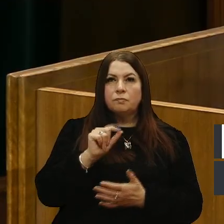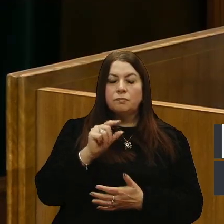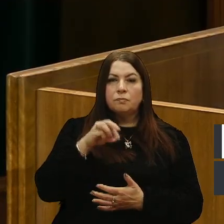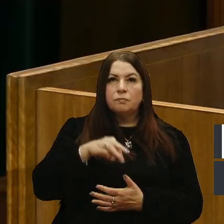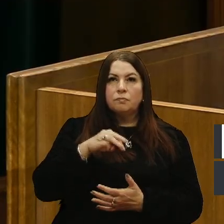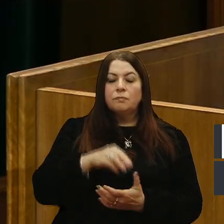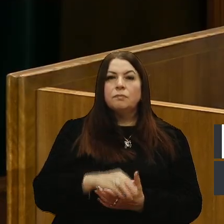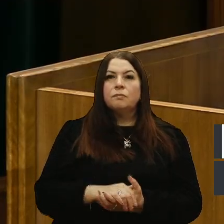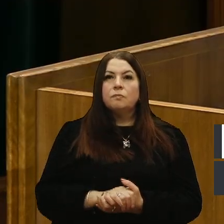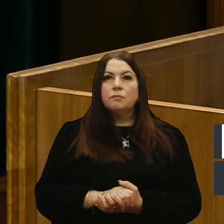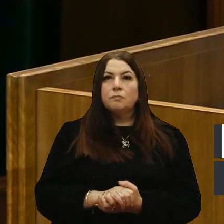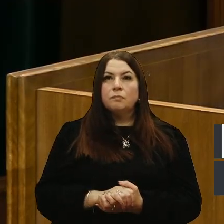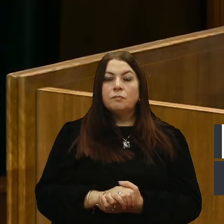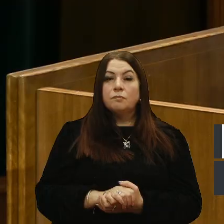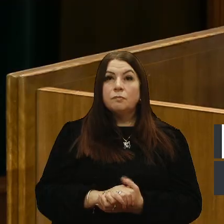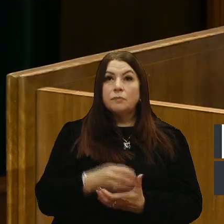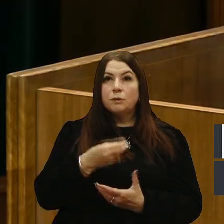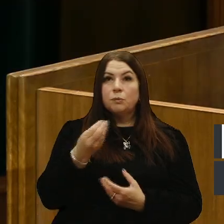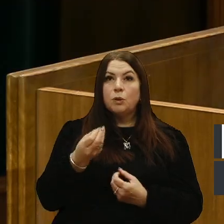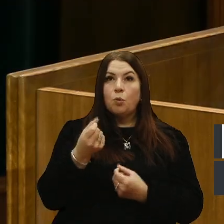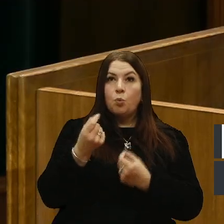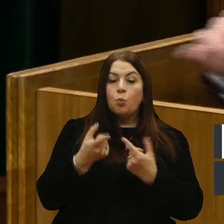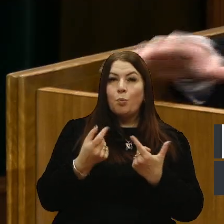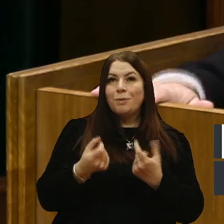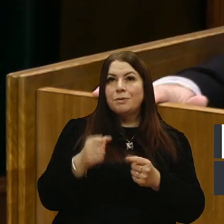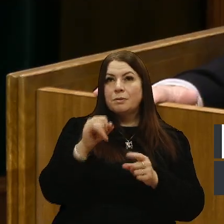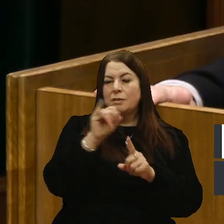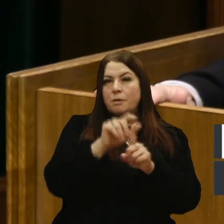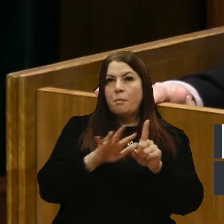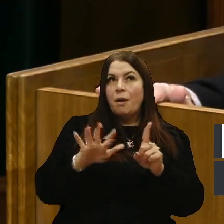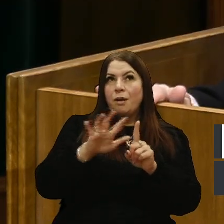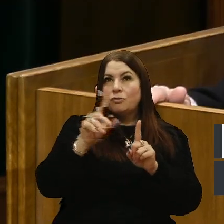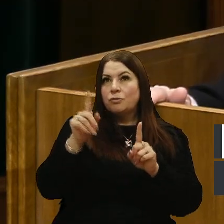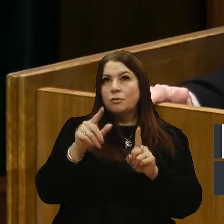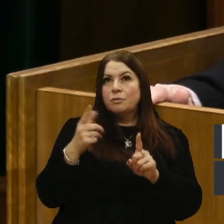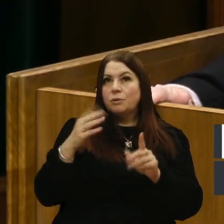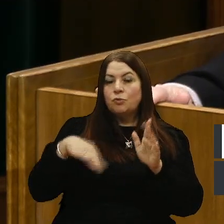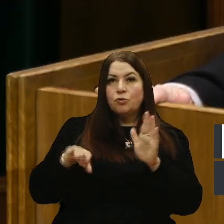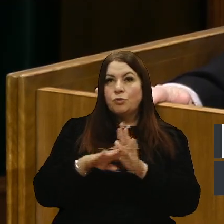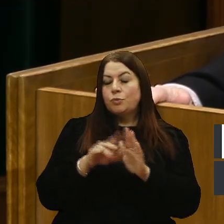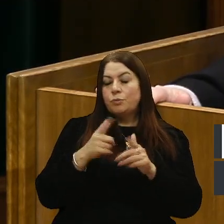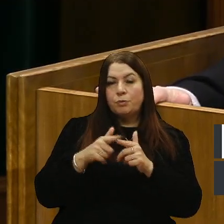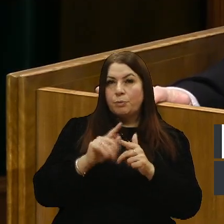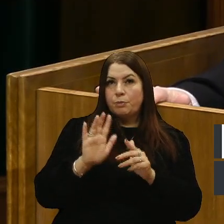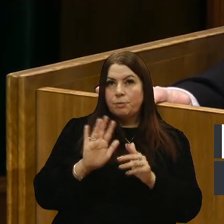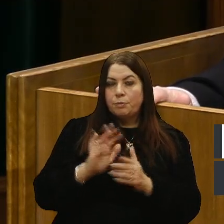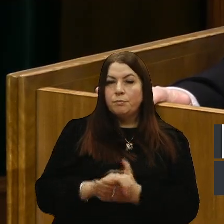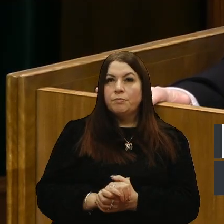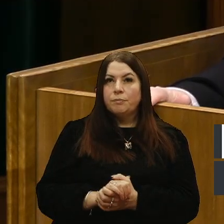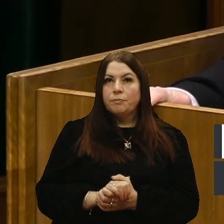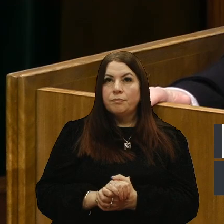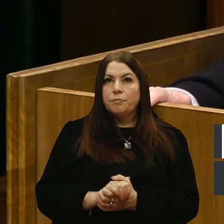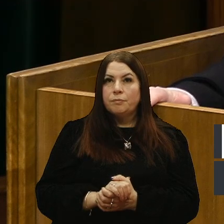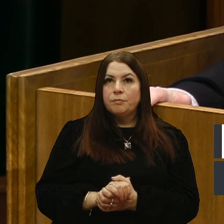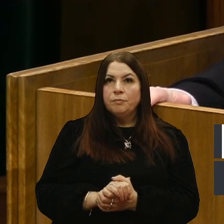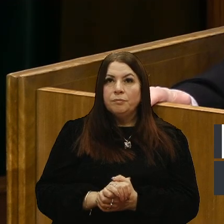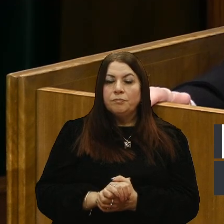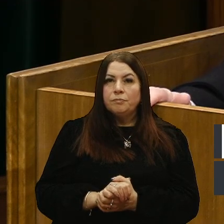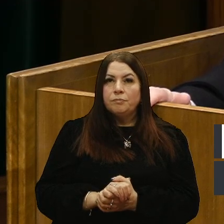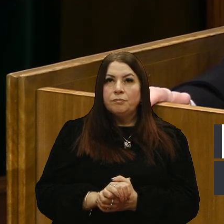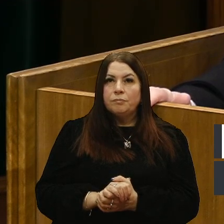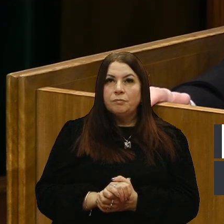aqui, eu teria que passar algumas imagens, mas não chegou, não tem problema nenhum.